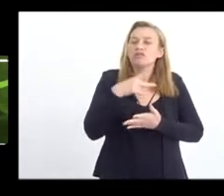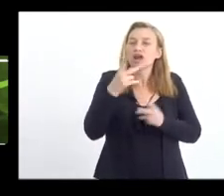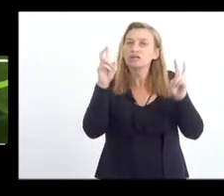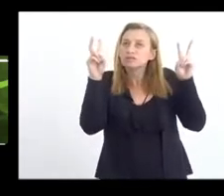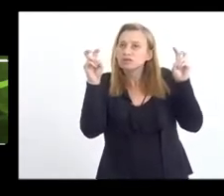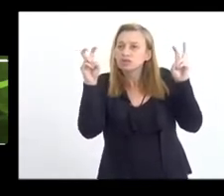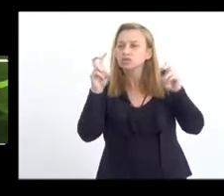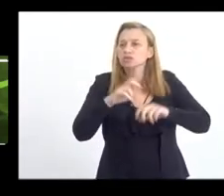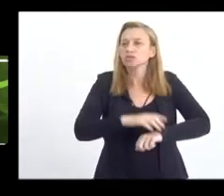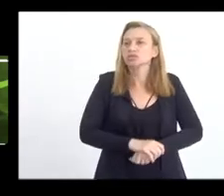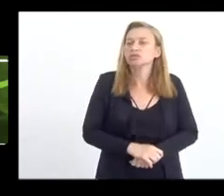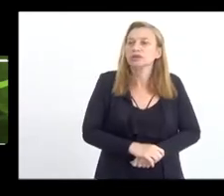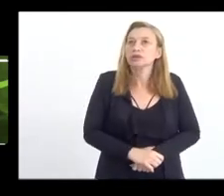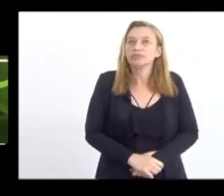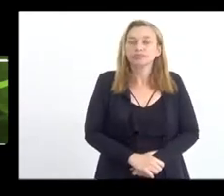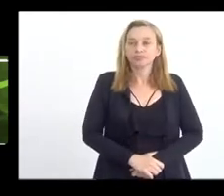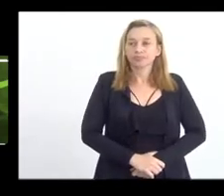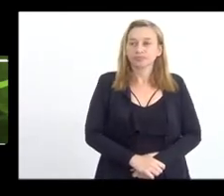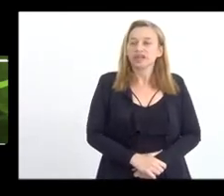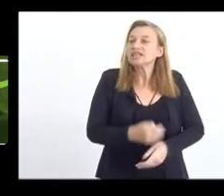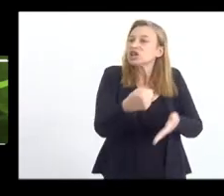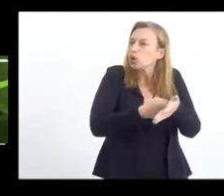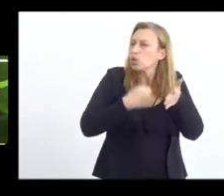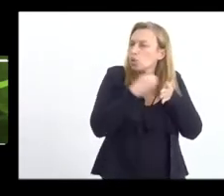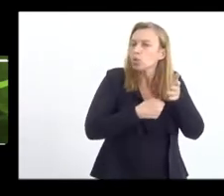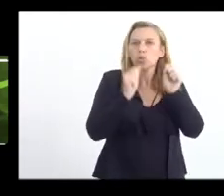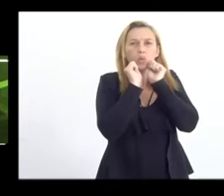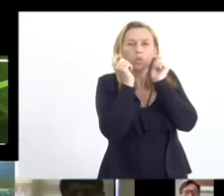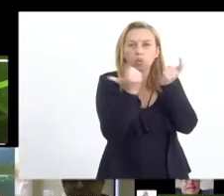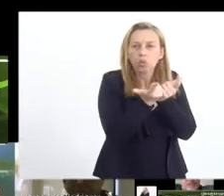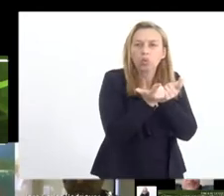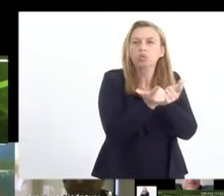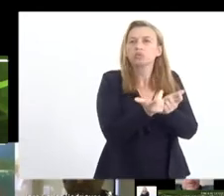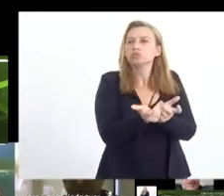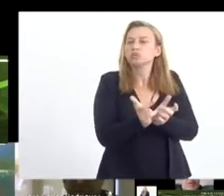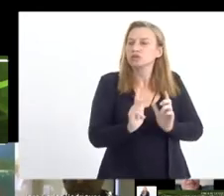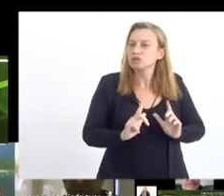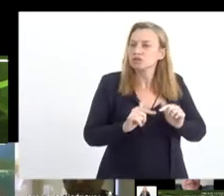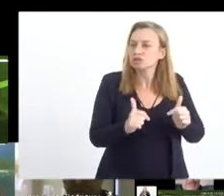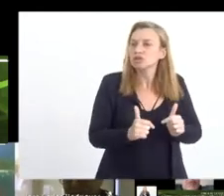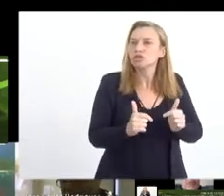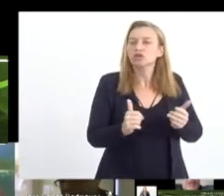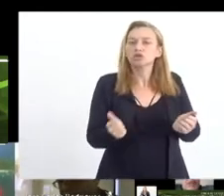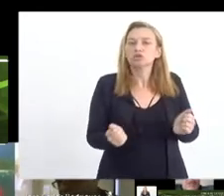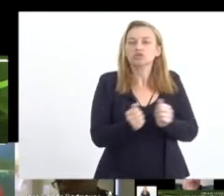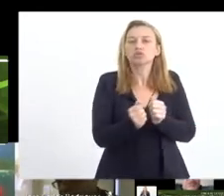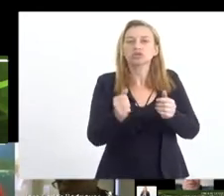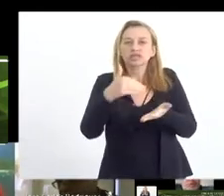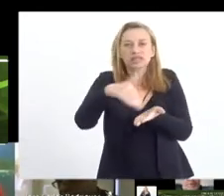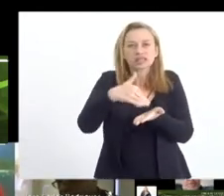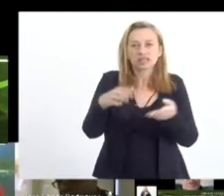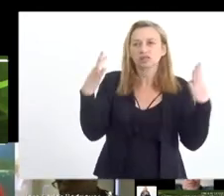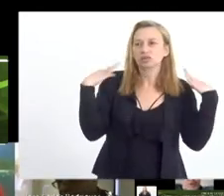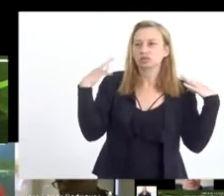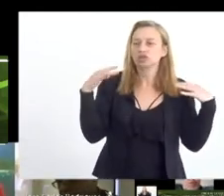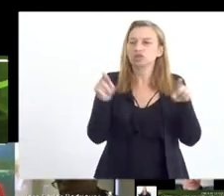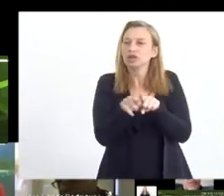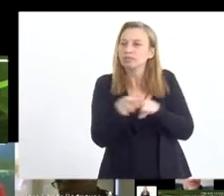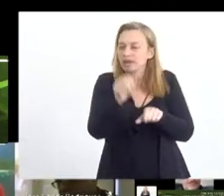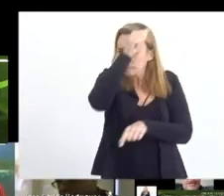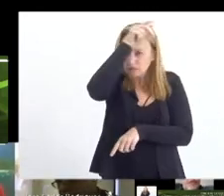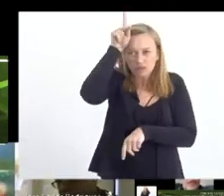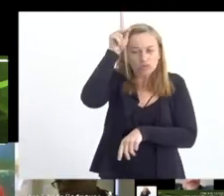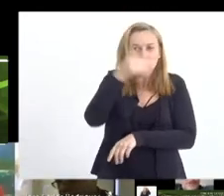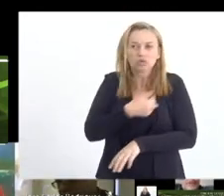questão dessa luta que a Assembleia Legislativa tem travado com a Secretaria de Turismo, com a Prefeitura, com o Governo